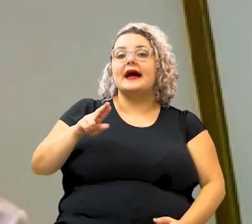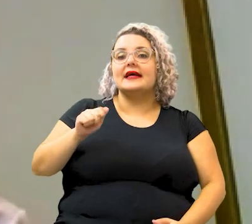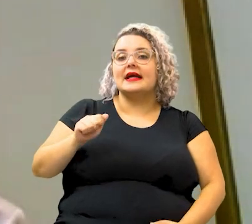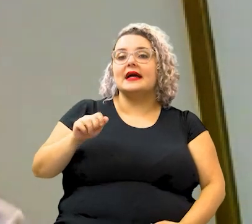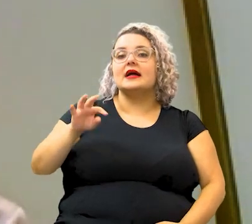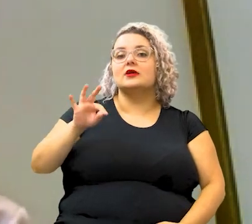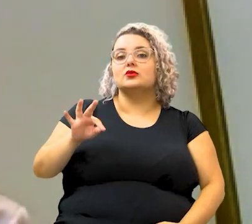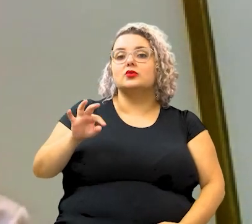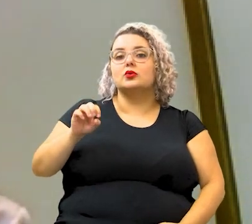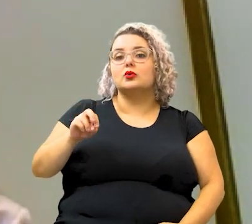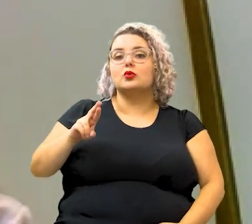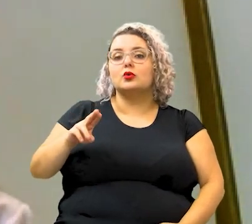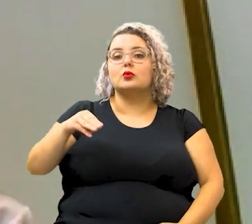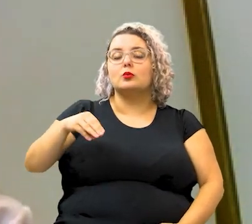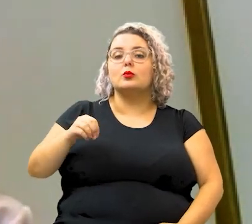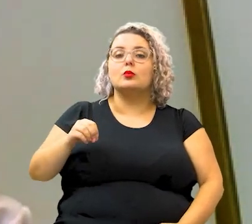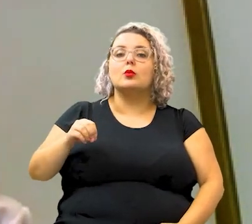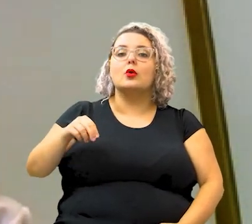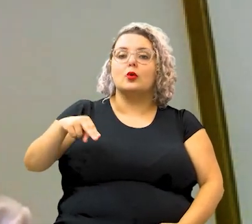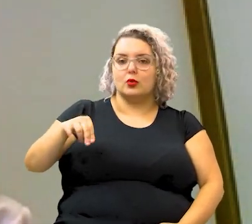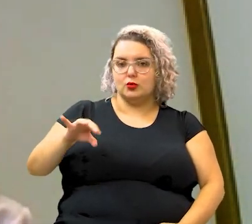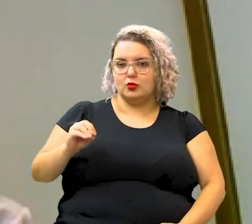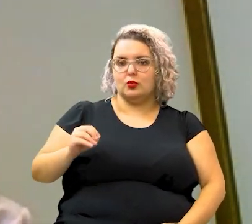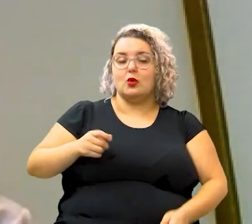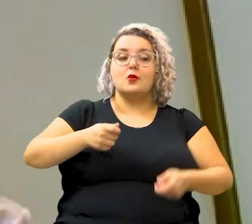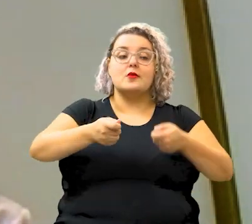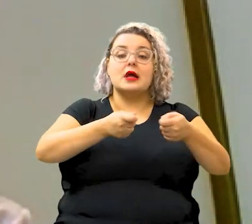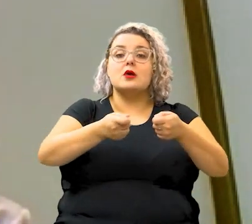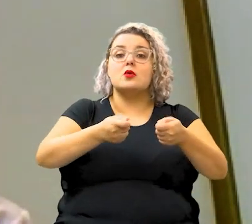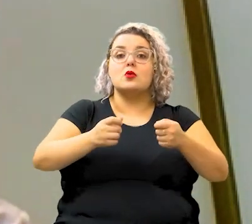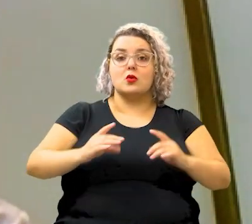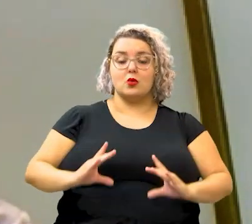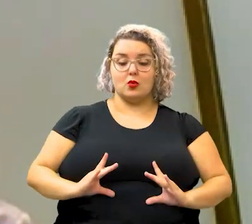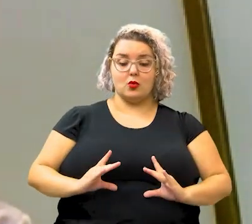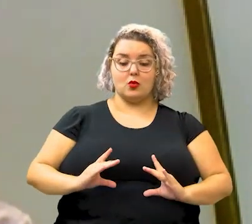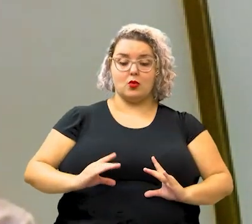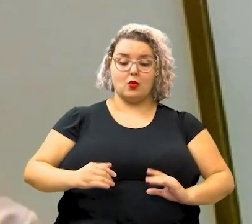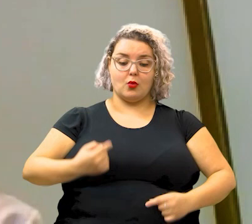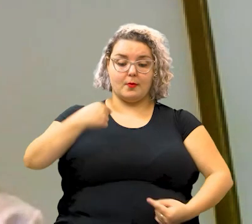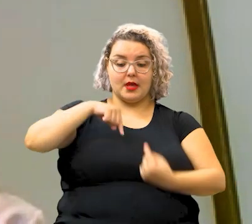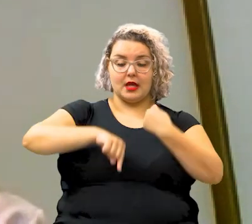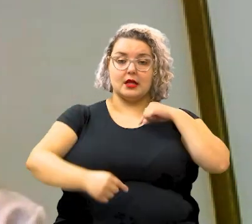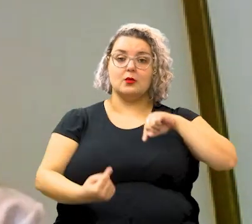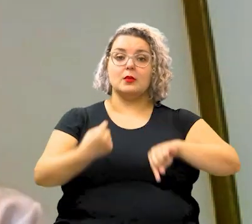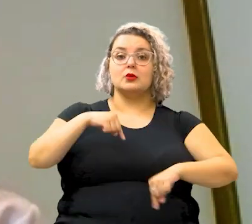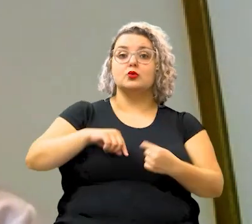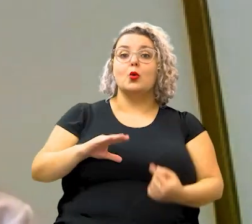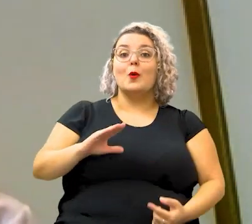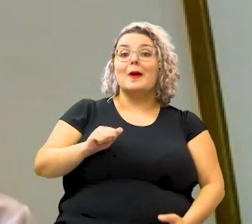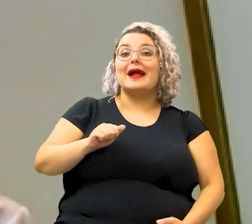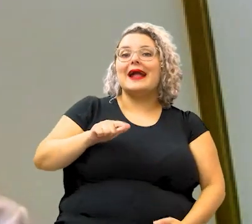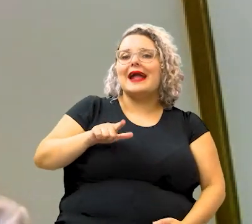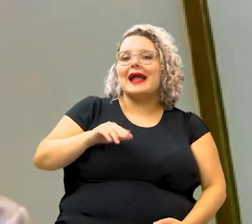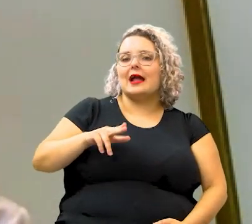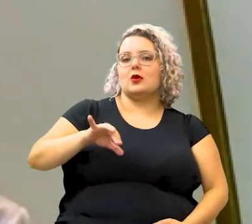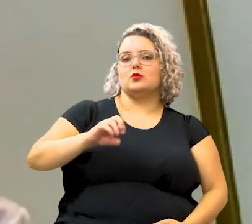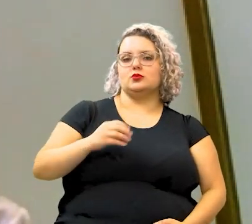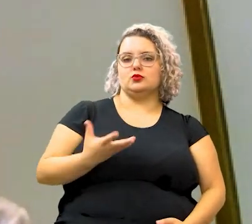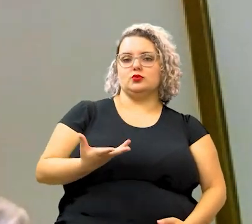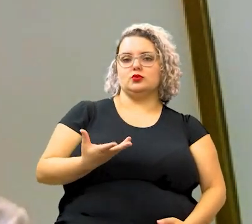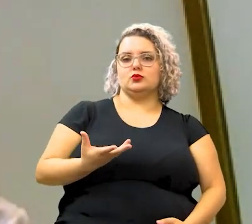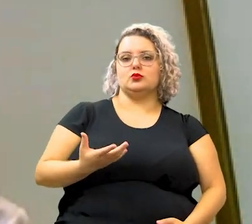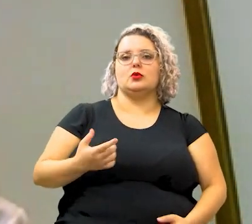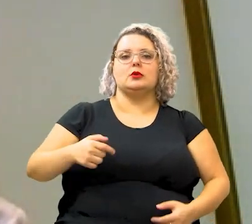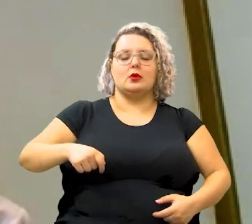o PTH, né? O paratormônio, ele vai controlar o metabolismo do cálcio. Então, o que ele vai fazer? Ele